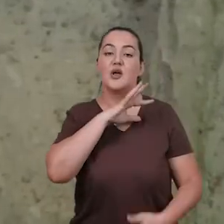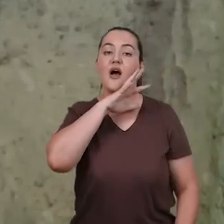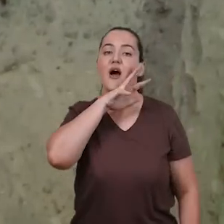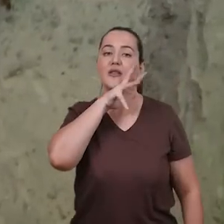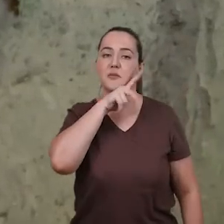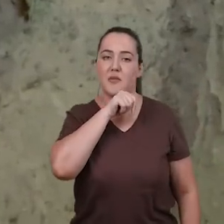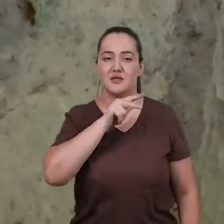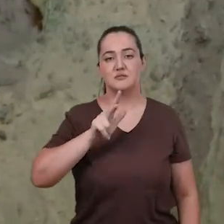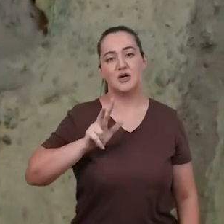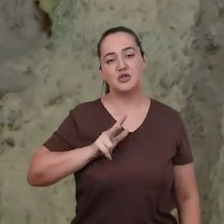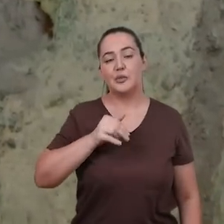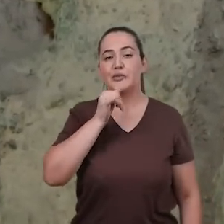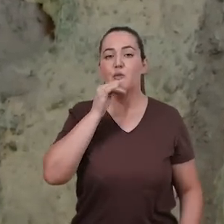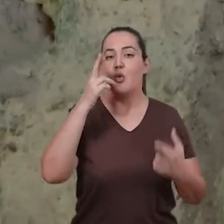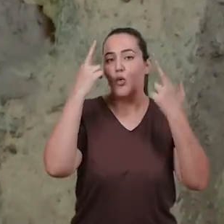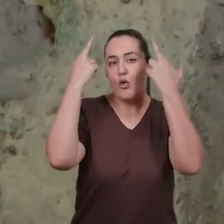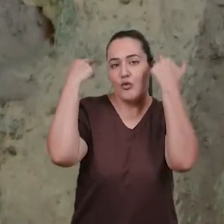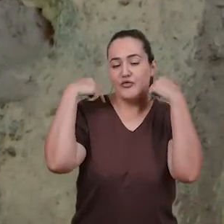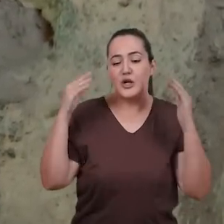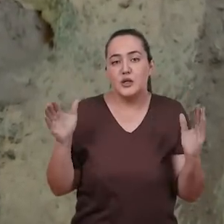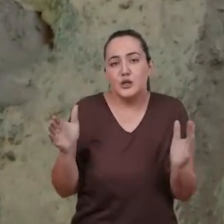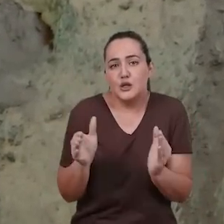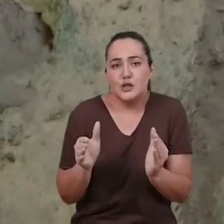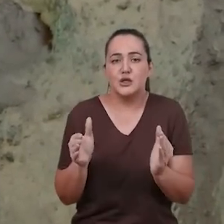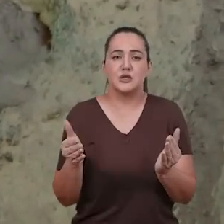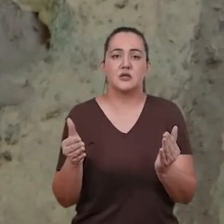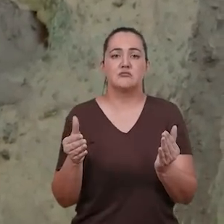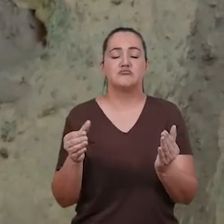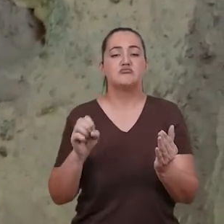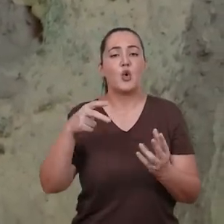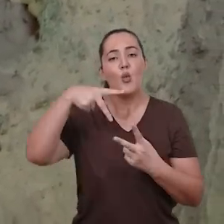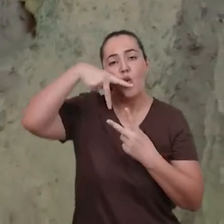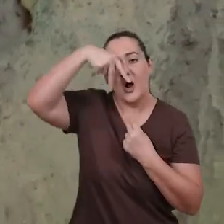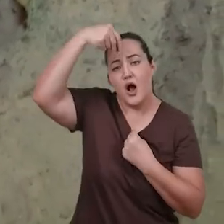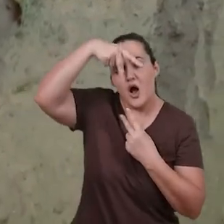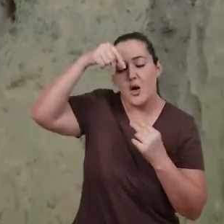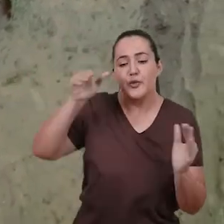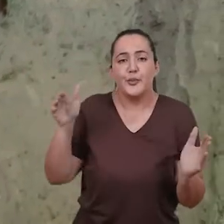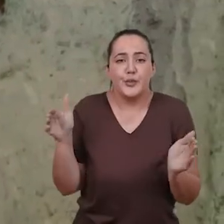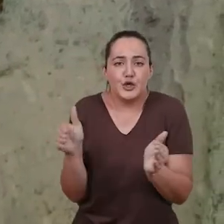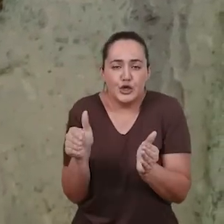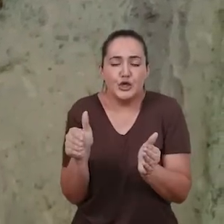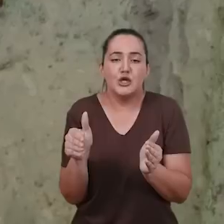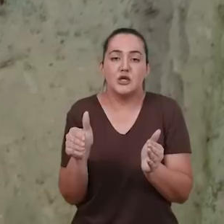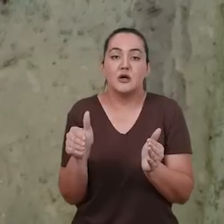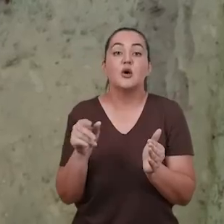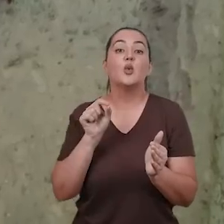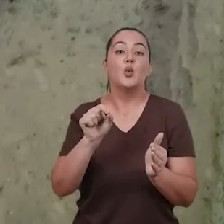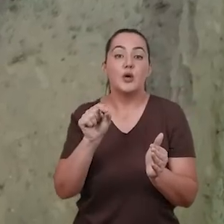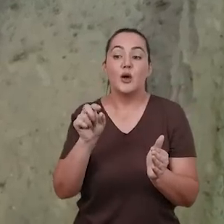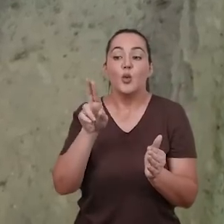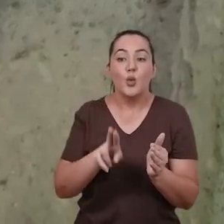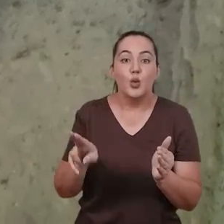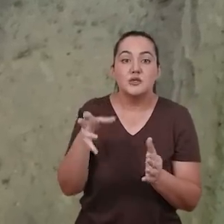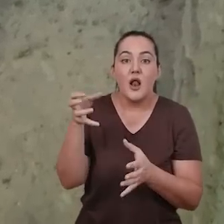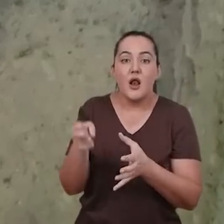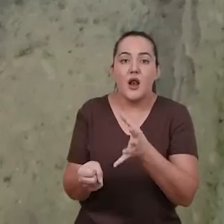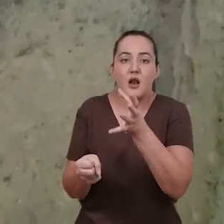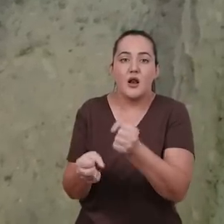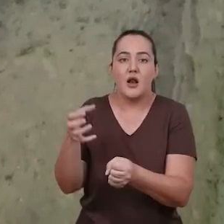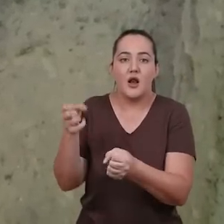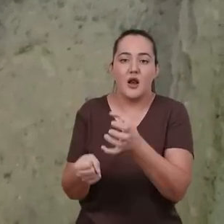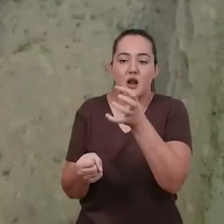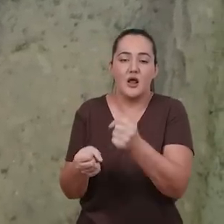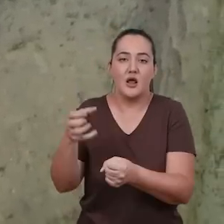criavam seus animais particulares. Então talvez uma ovelhinha, uma cabra, um animal de pequeno porte ficava aqui. E eles usavam o